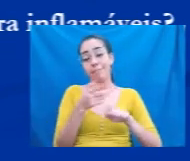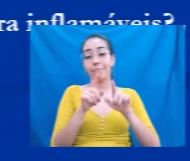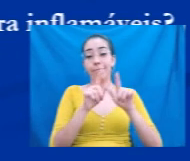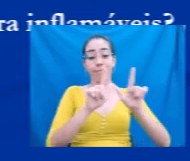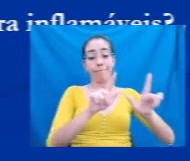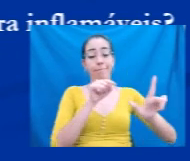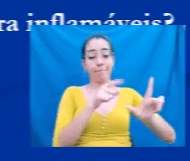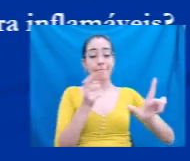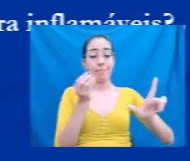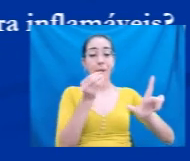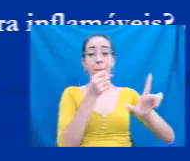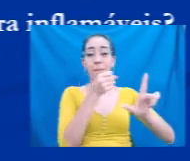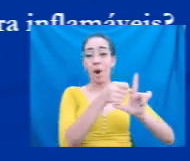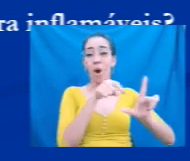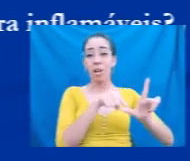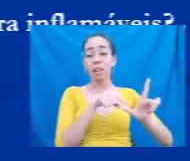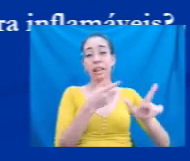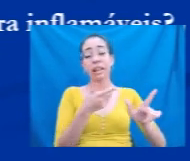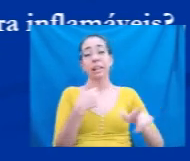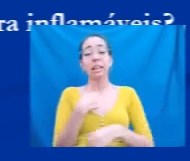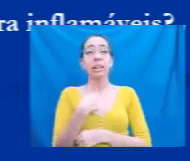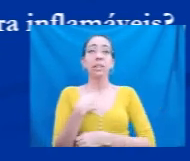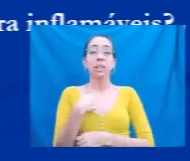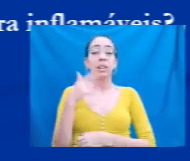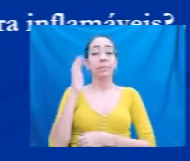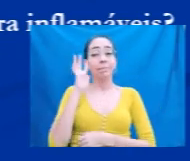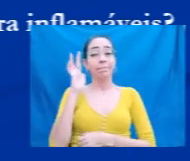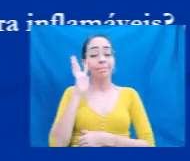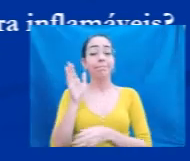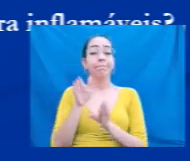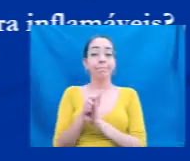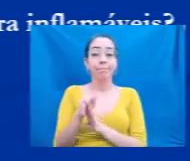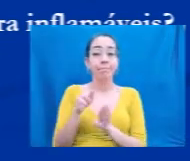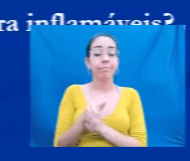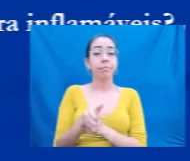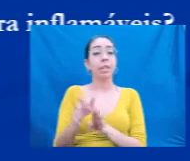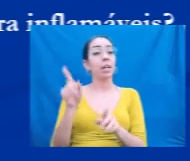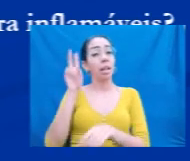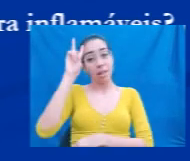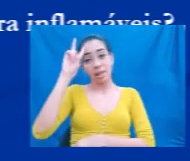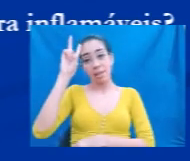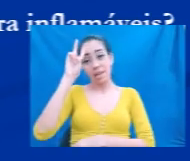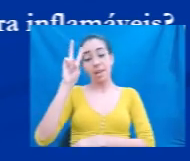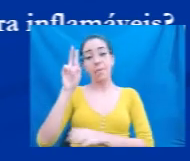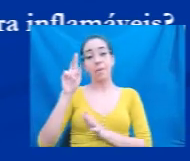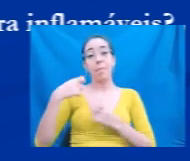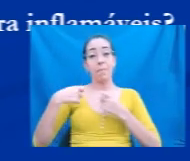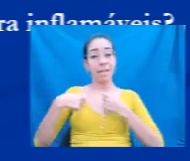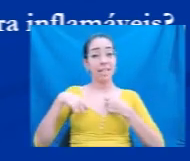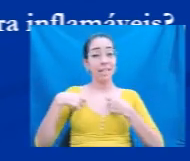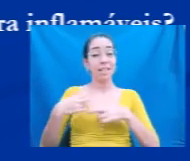ser realmente muito criterioso, a gente não pode usar essas geladeiras como depósito, como aquelas imagens que vocês